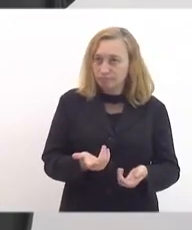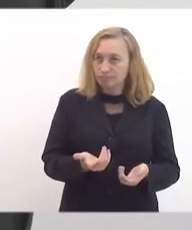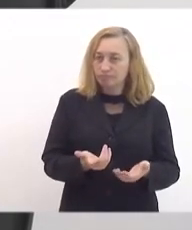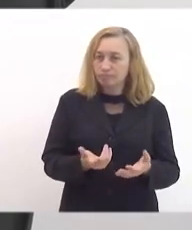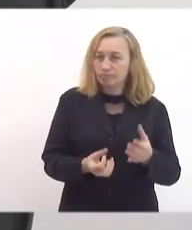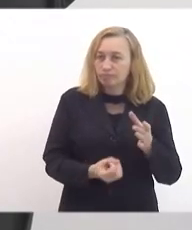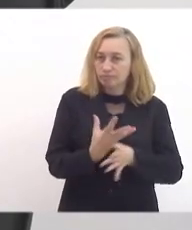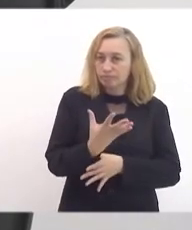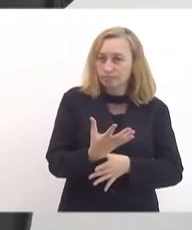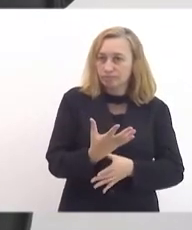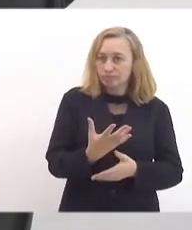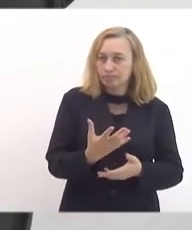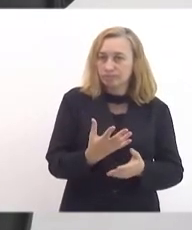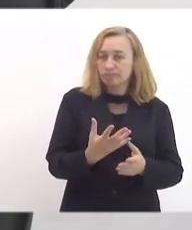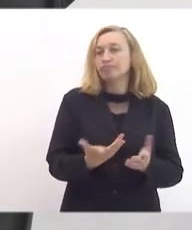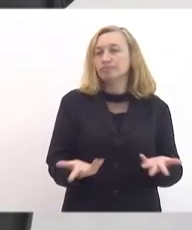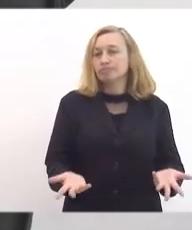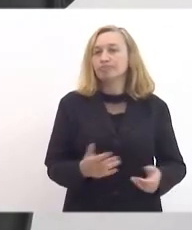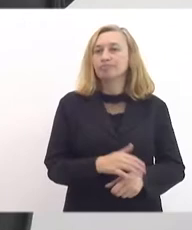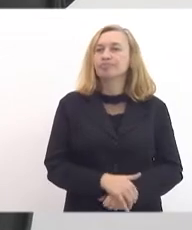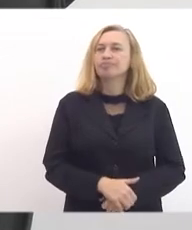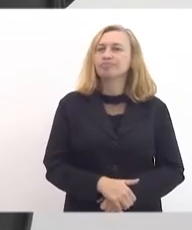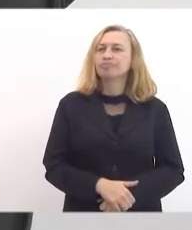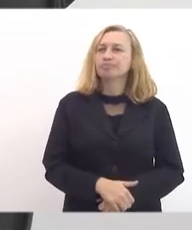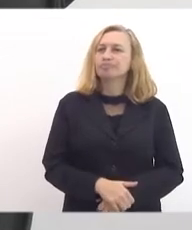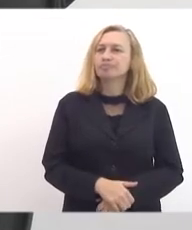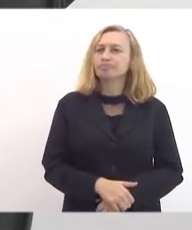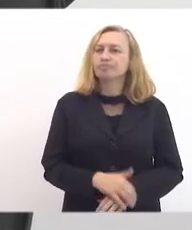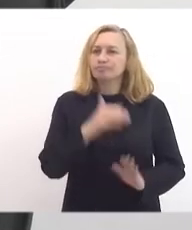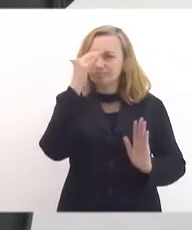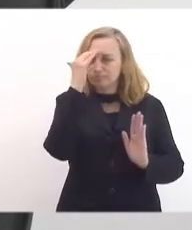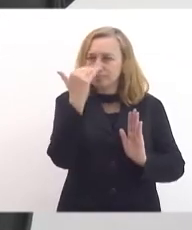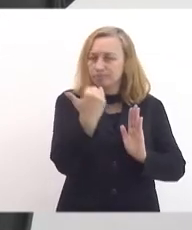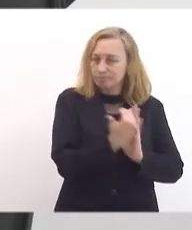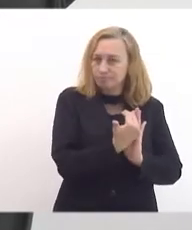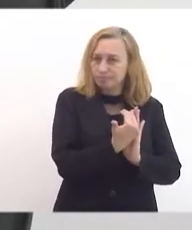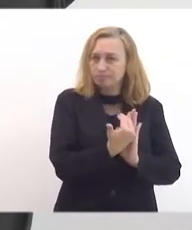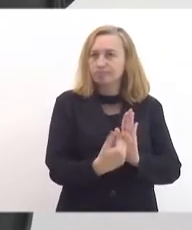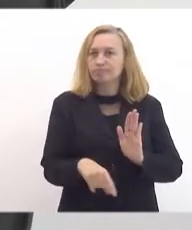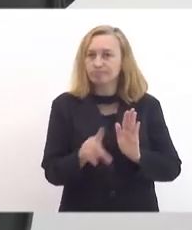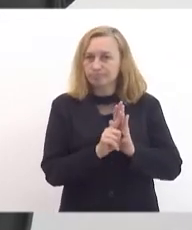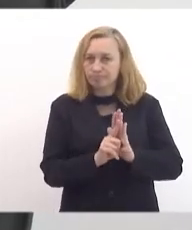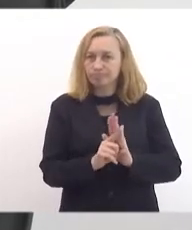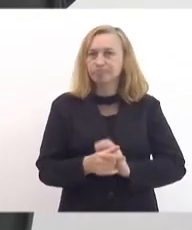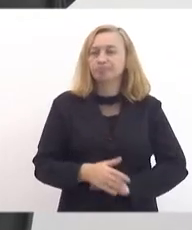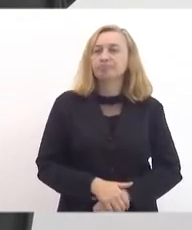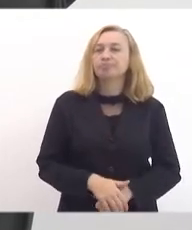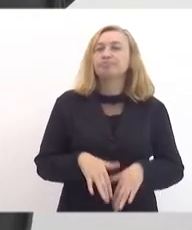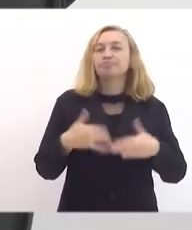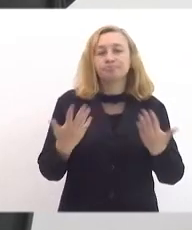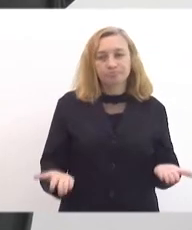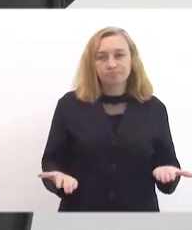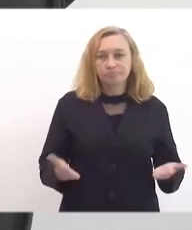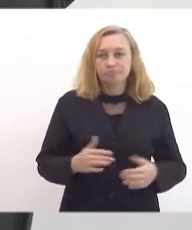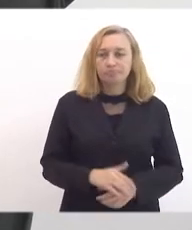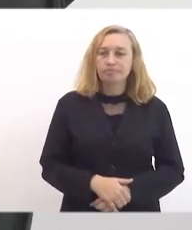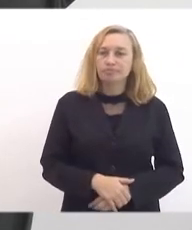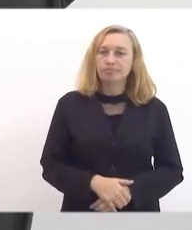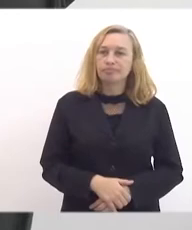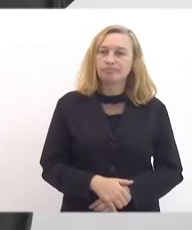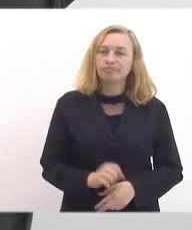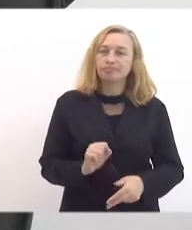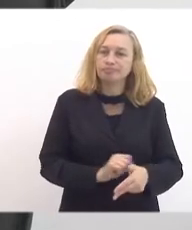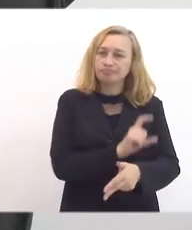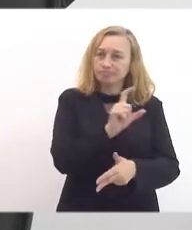banco de dados exatamente para cumprir esse dispositivo bom então para excitar o